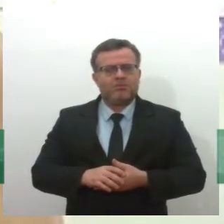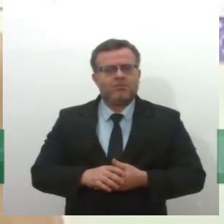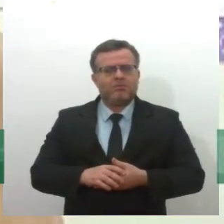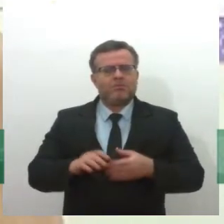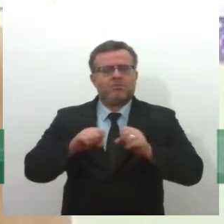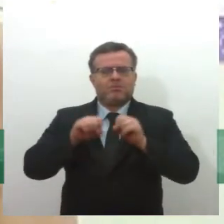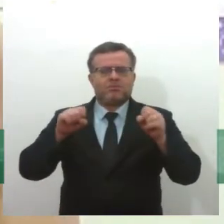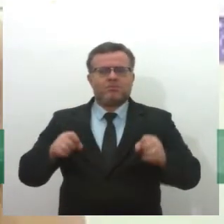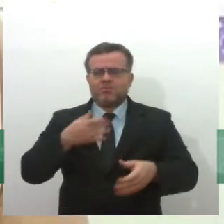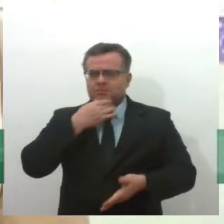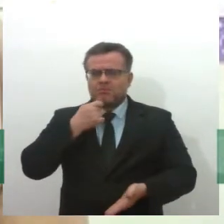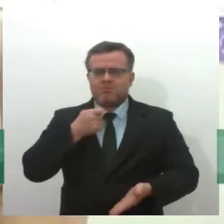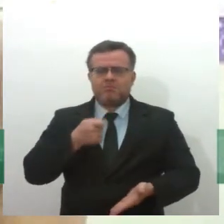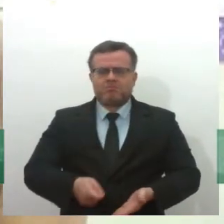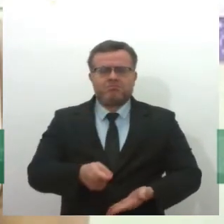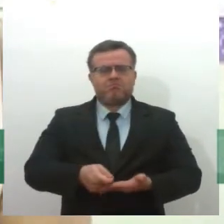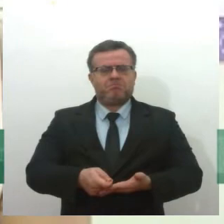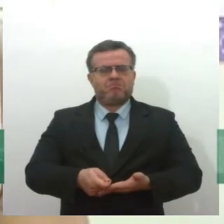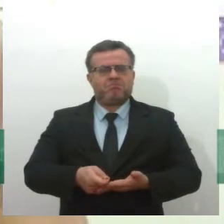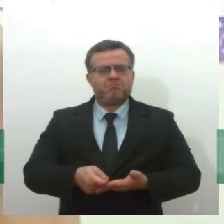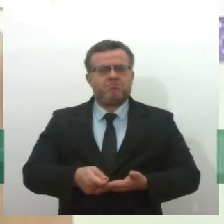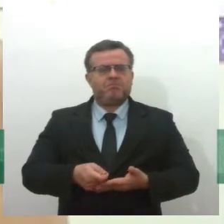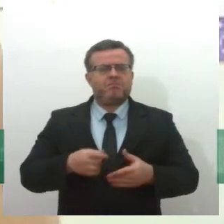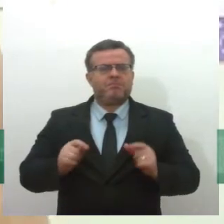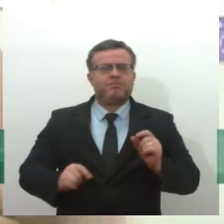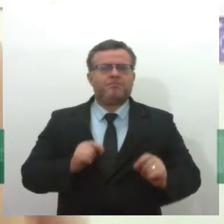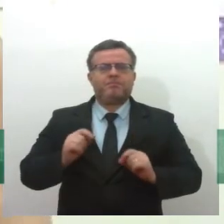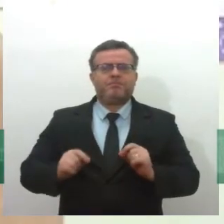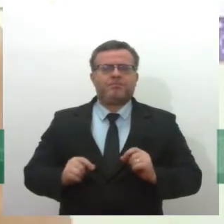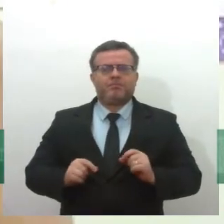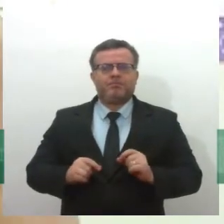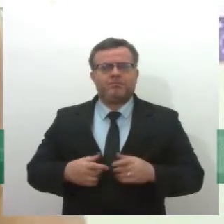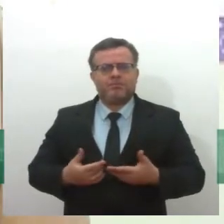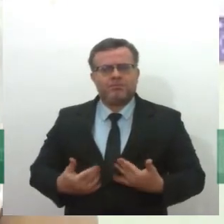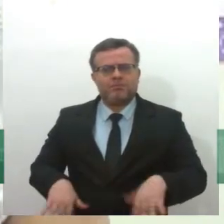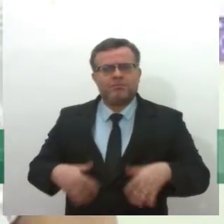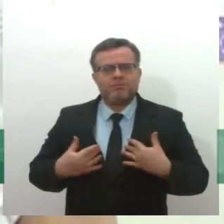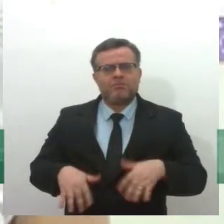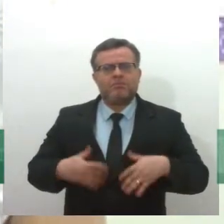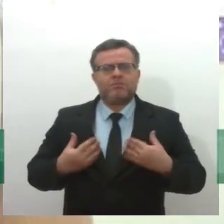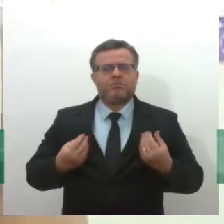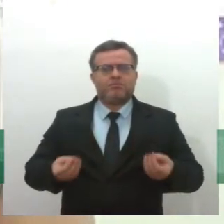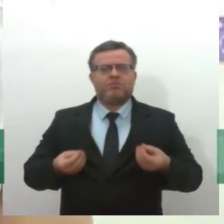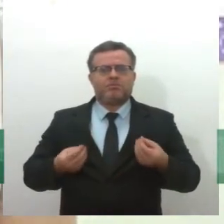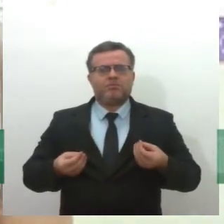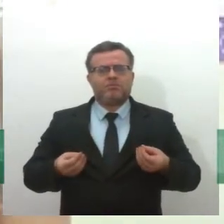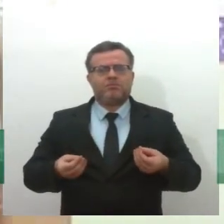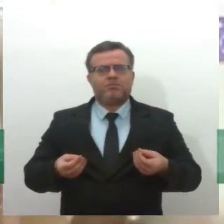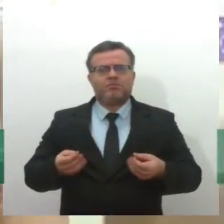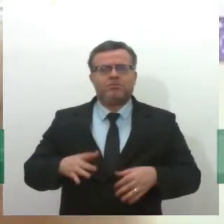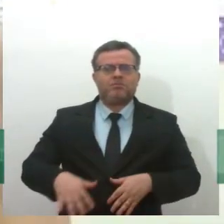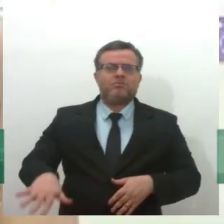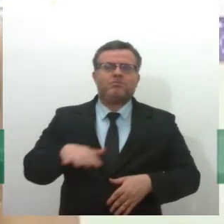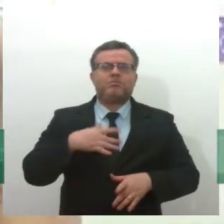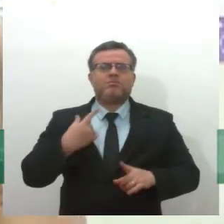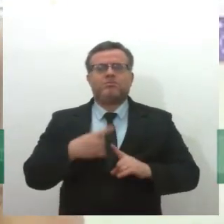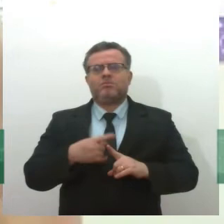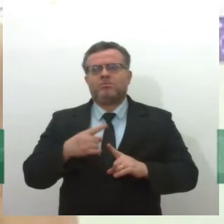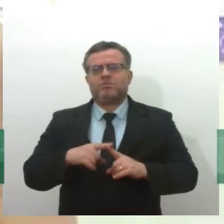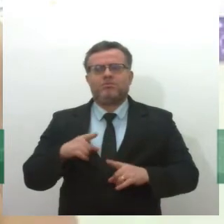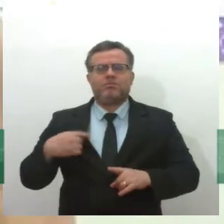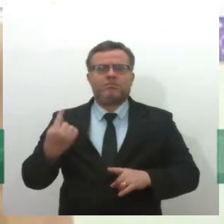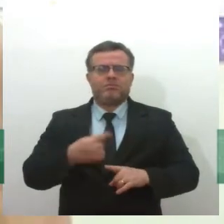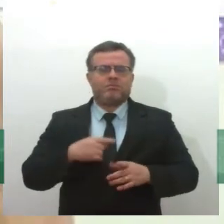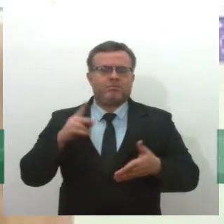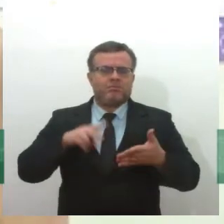sistema racista, que nos impede de estar em maioria nessa representatividade. Até porque a gente tem uma leitura